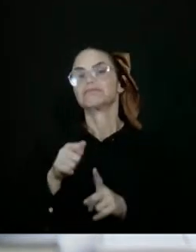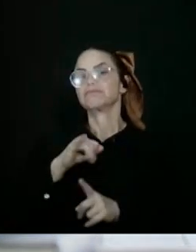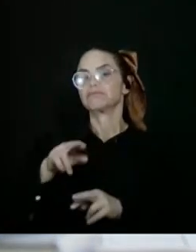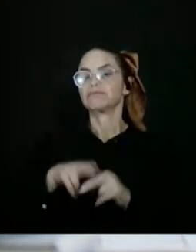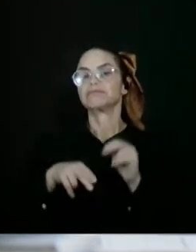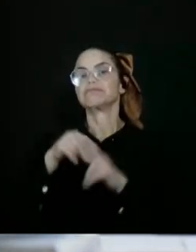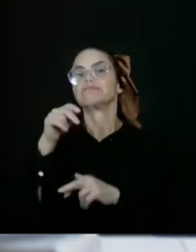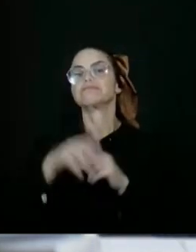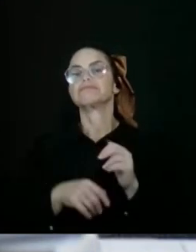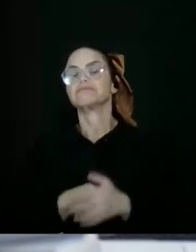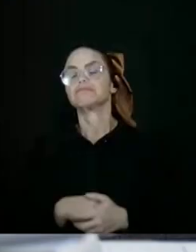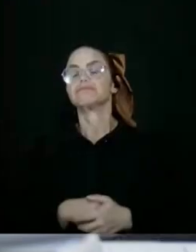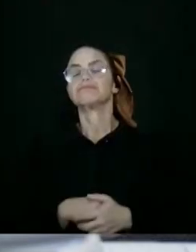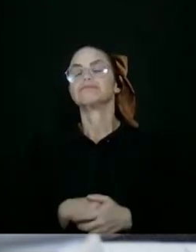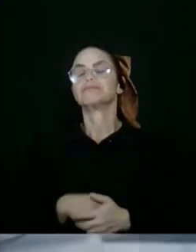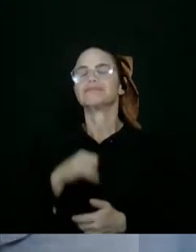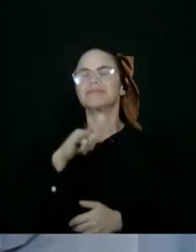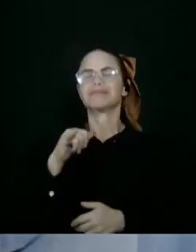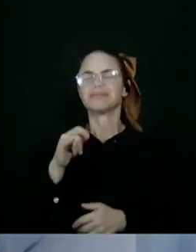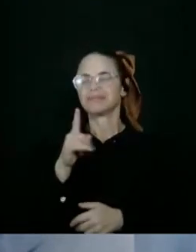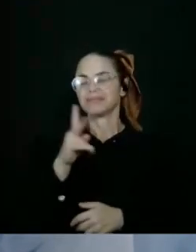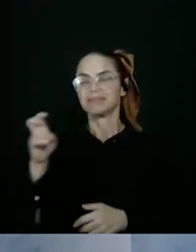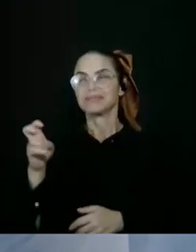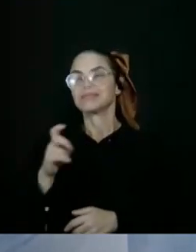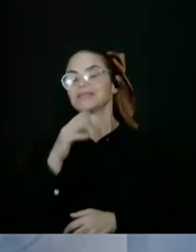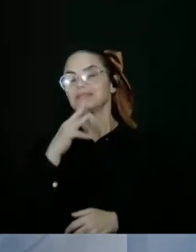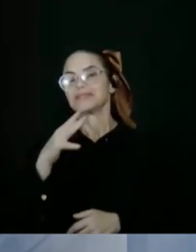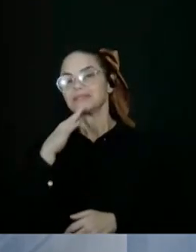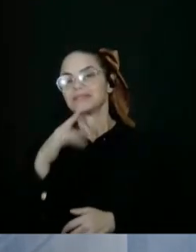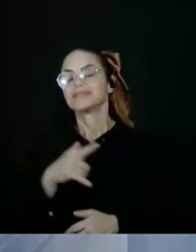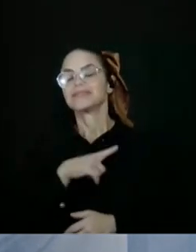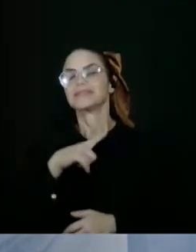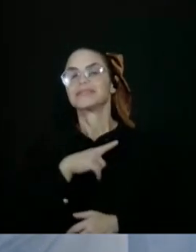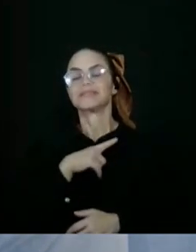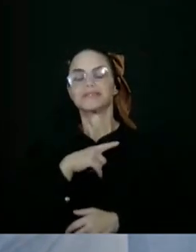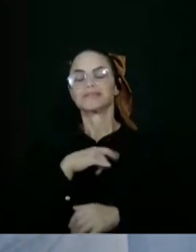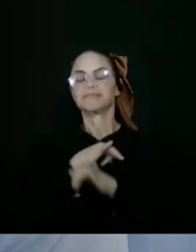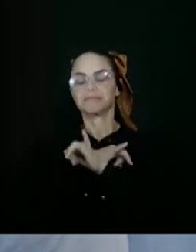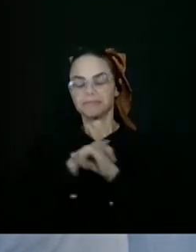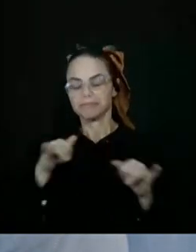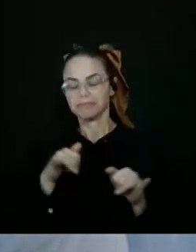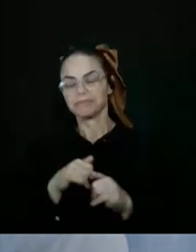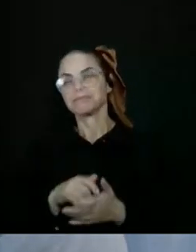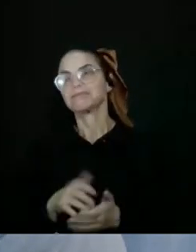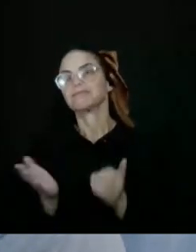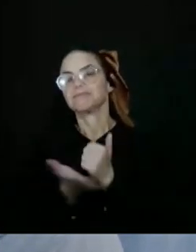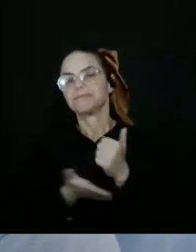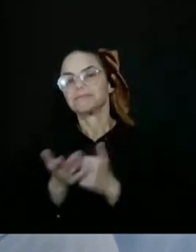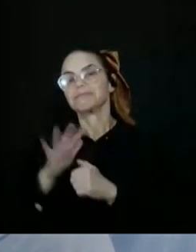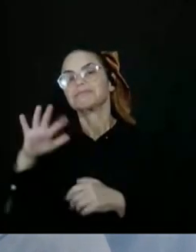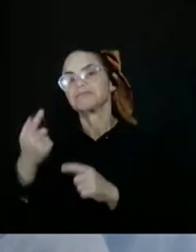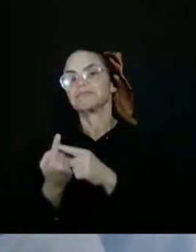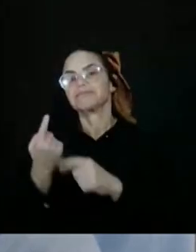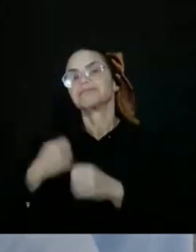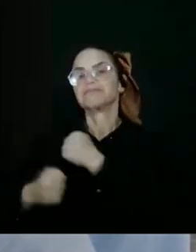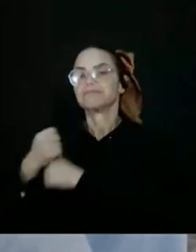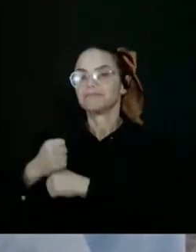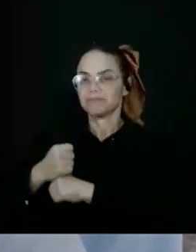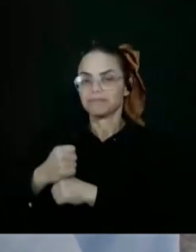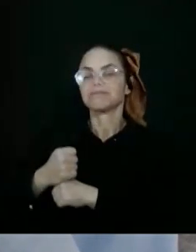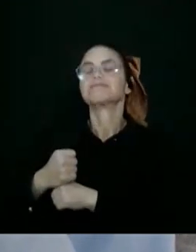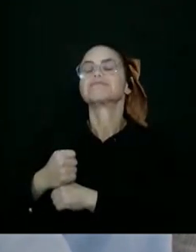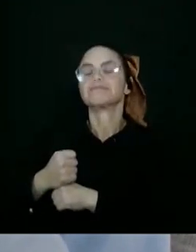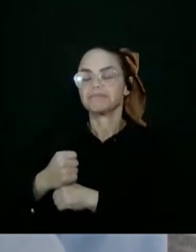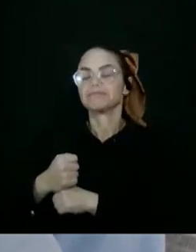de março, e elas ainda não foram pronunciadas, mas se baseando em tudo que aconteceu no ano passado, as